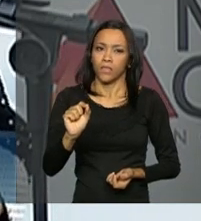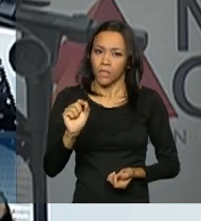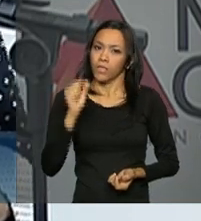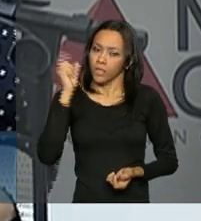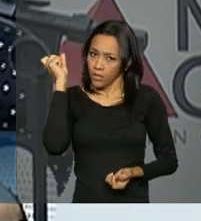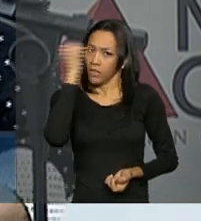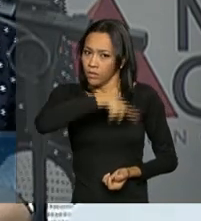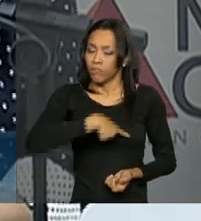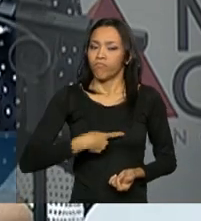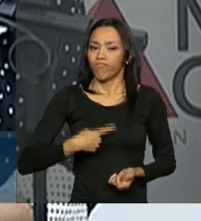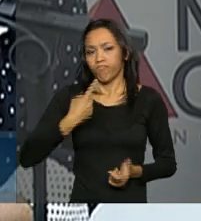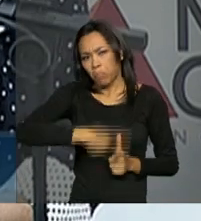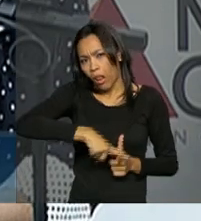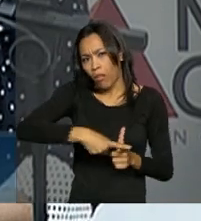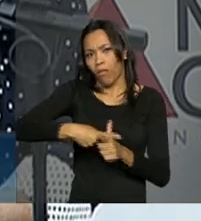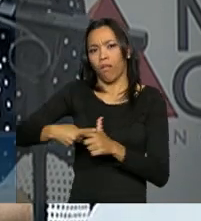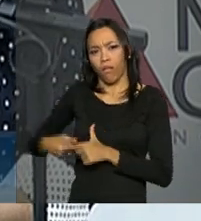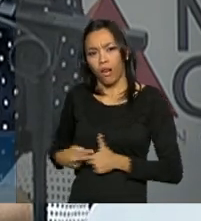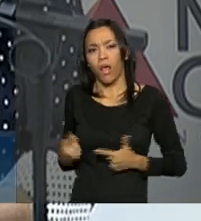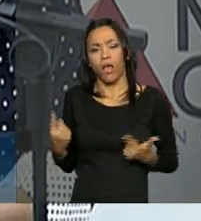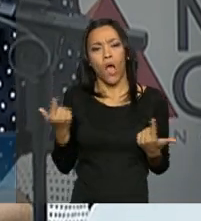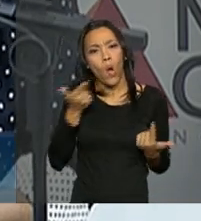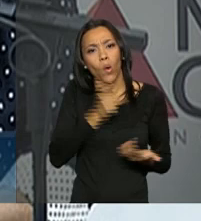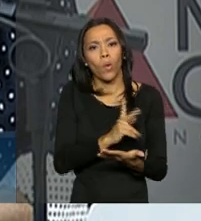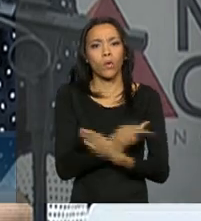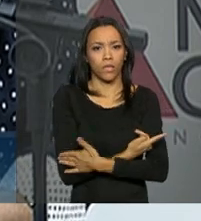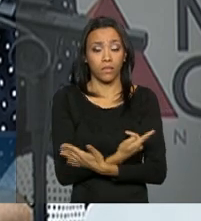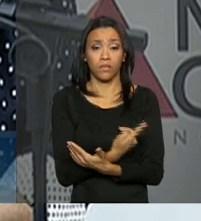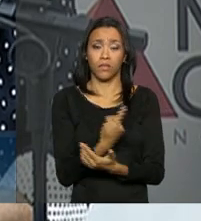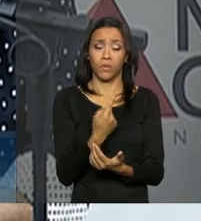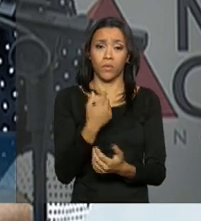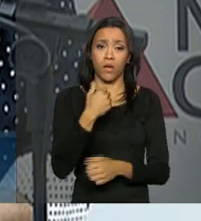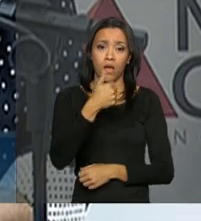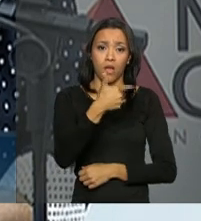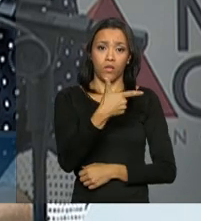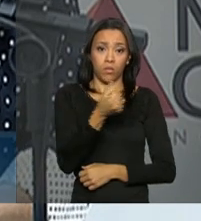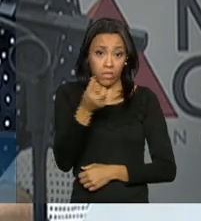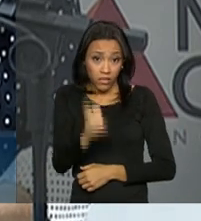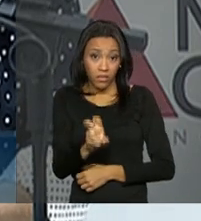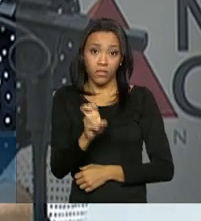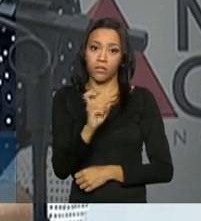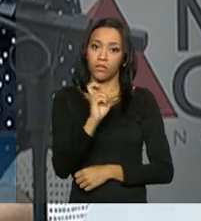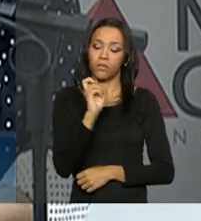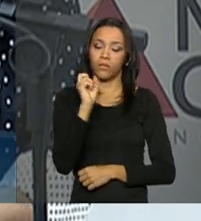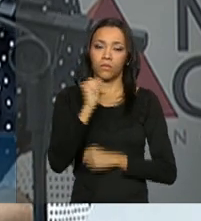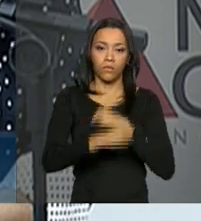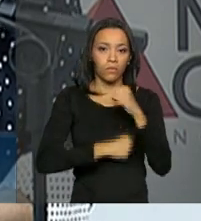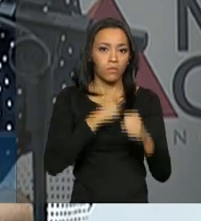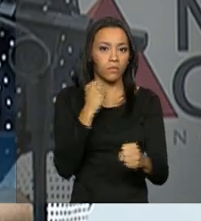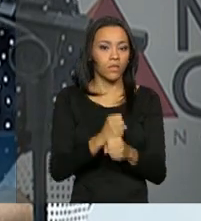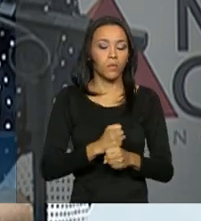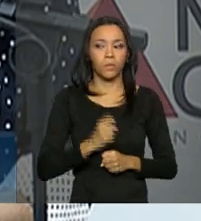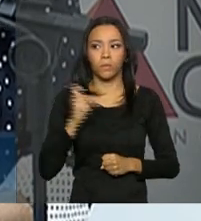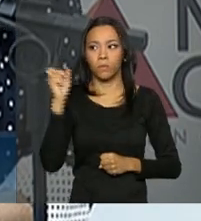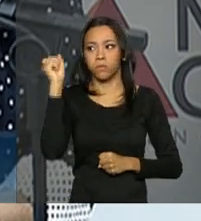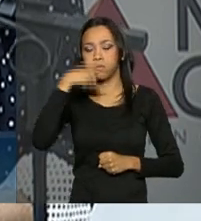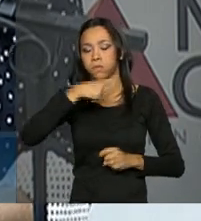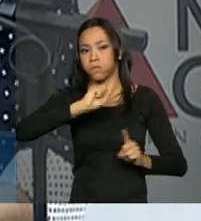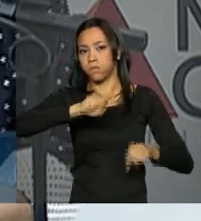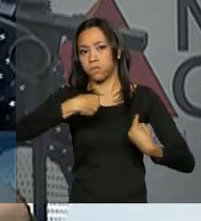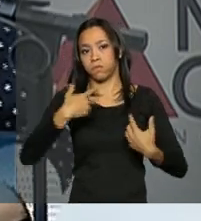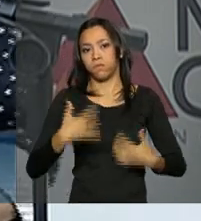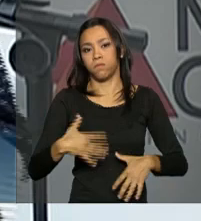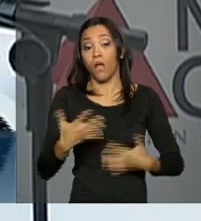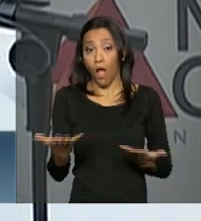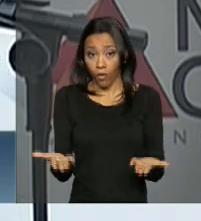dificuldades, né? Nós tivemos um ano de 2015, um ano bastante desafiador. E